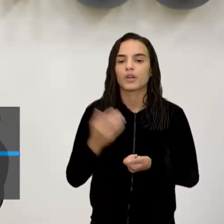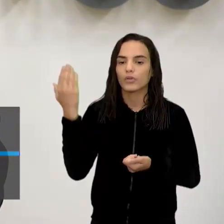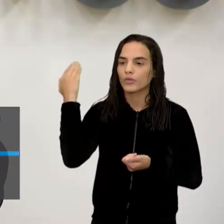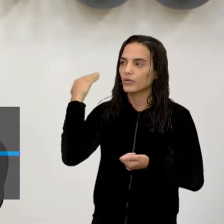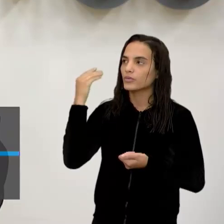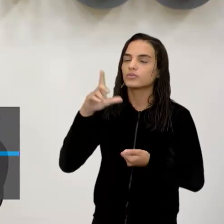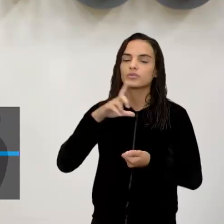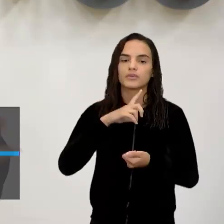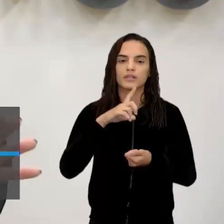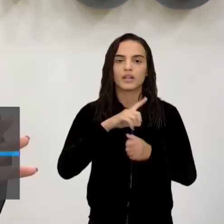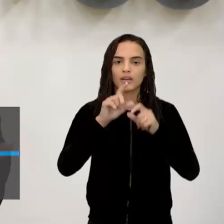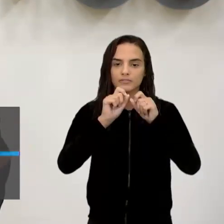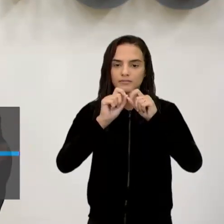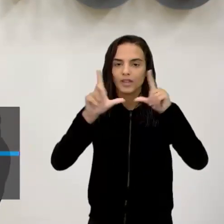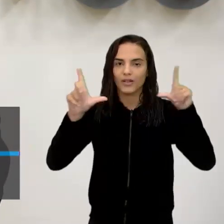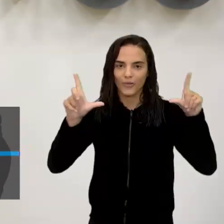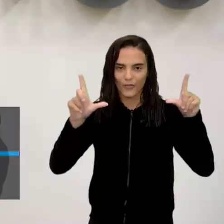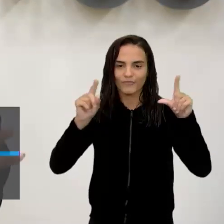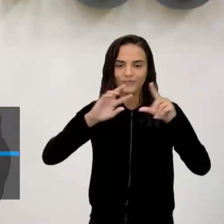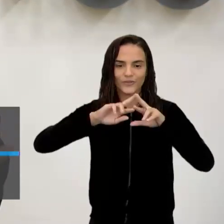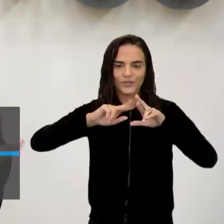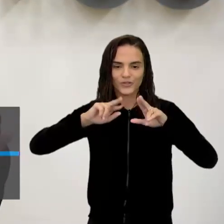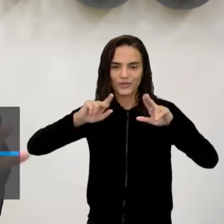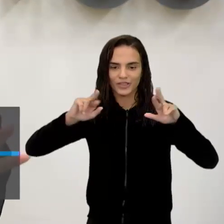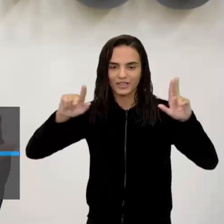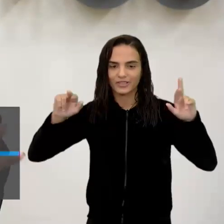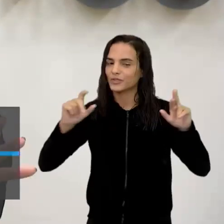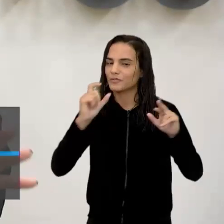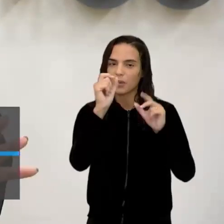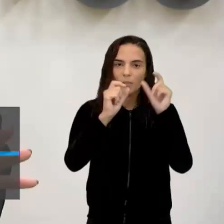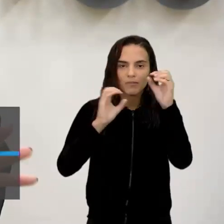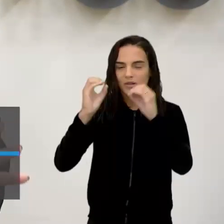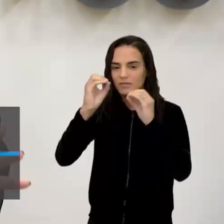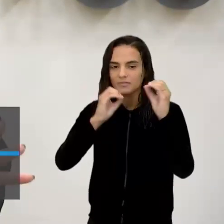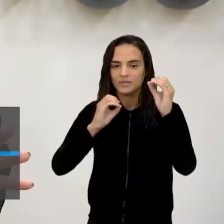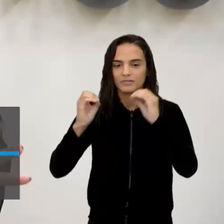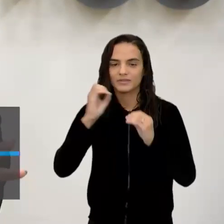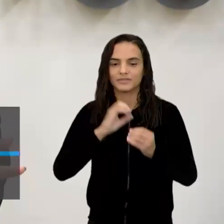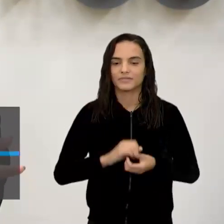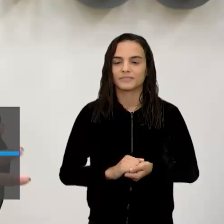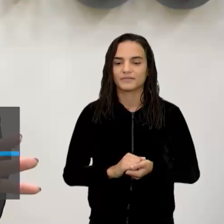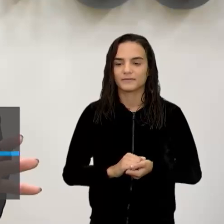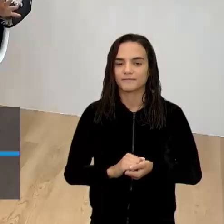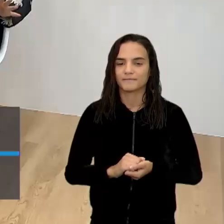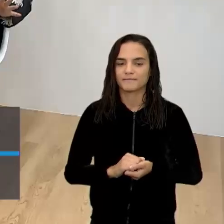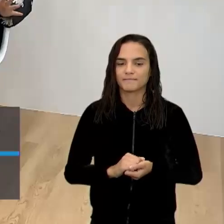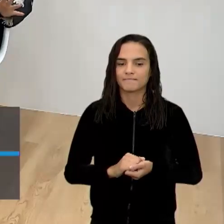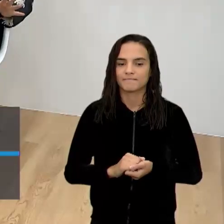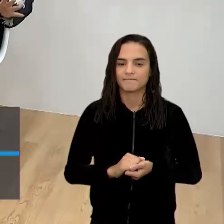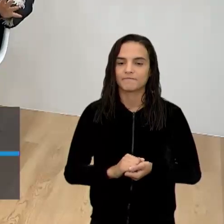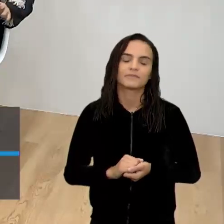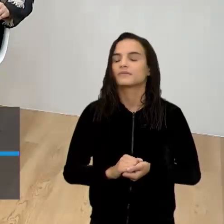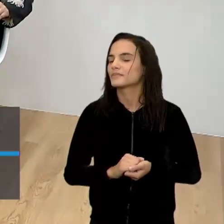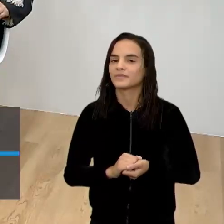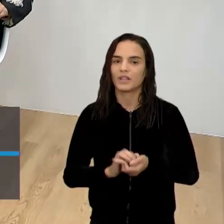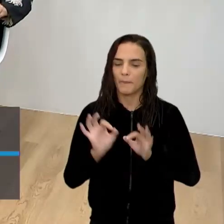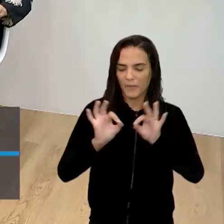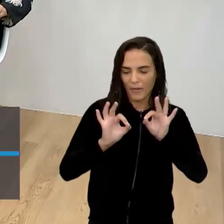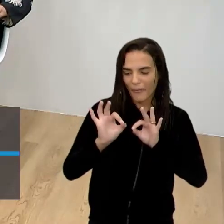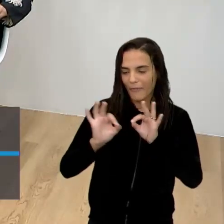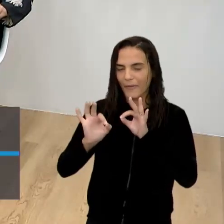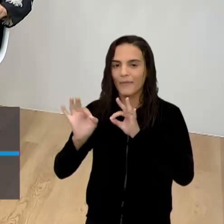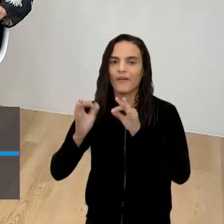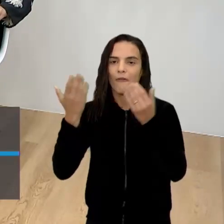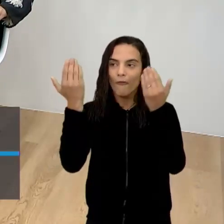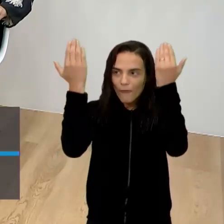tela com umas bolinhas. É um fundo padrão, né? Não sei descrever. Fundo decorativo. Decorativo,